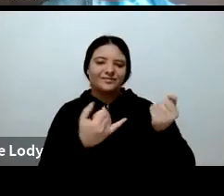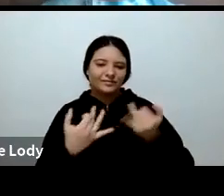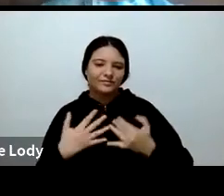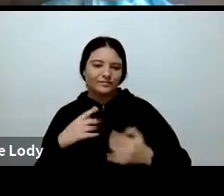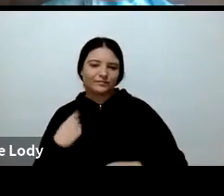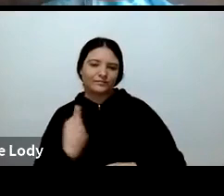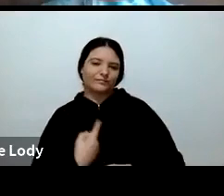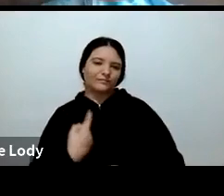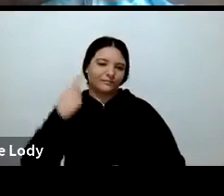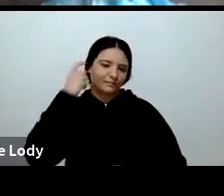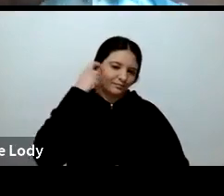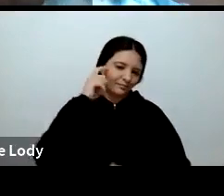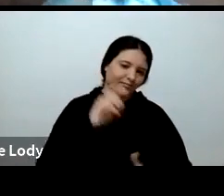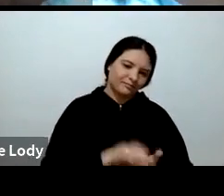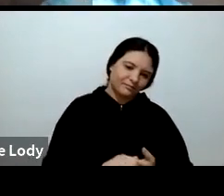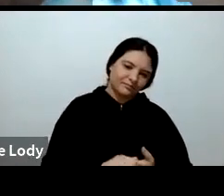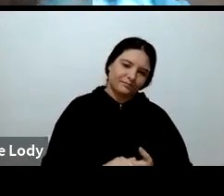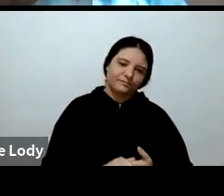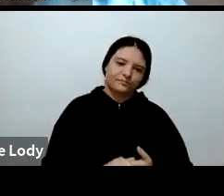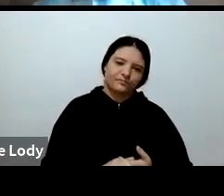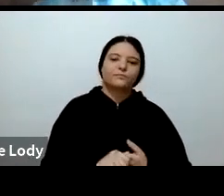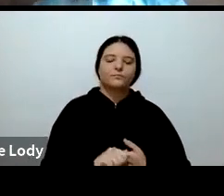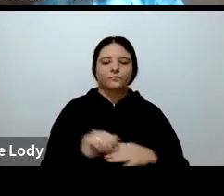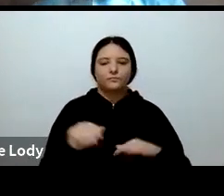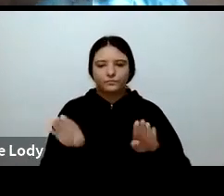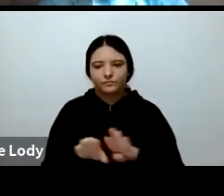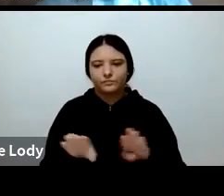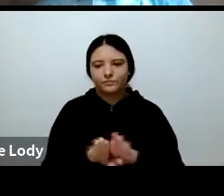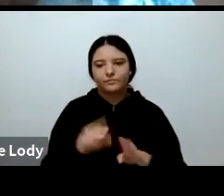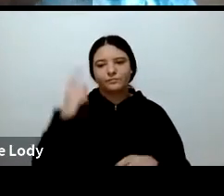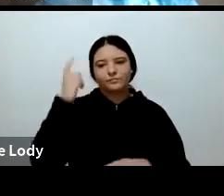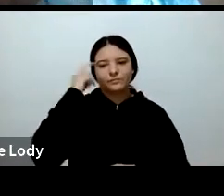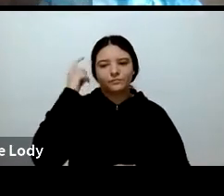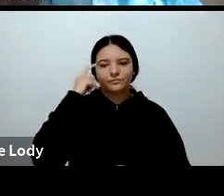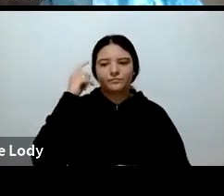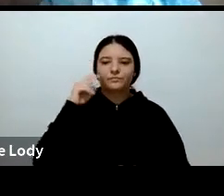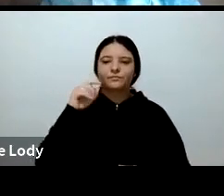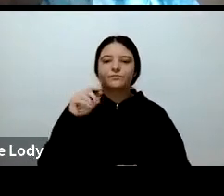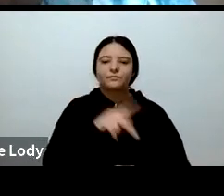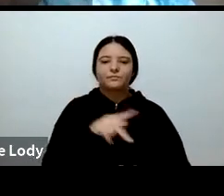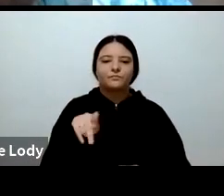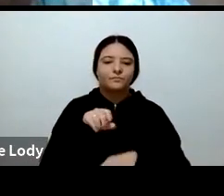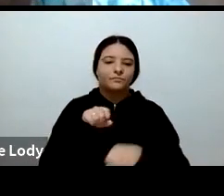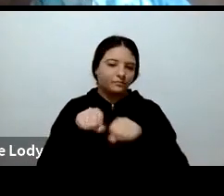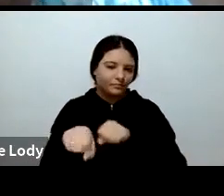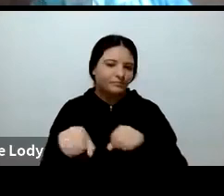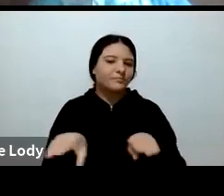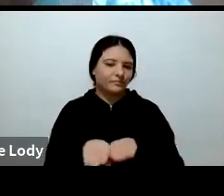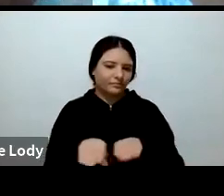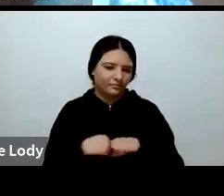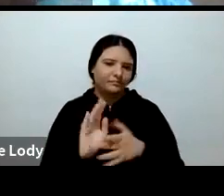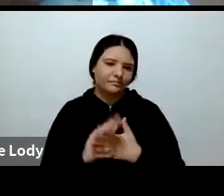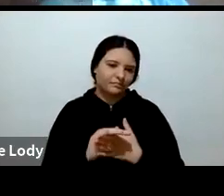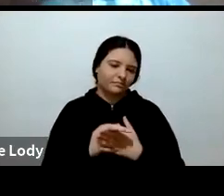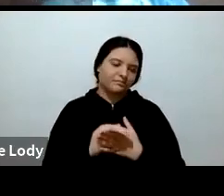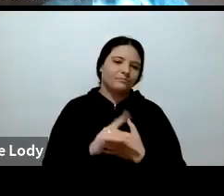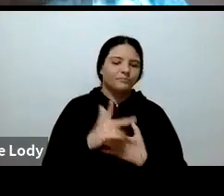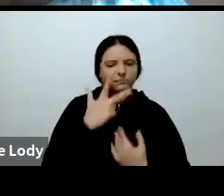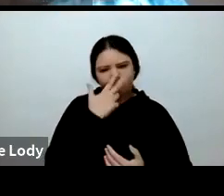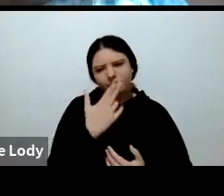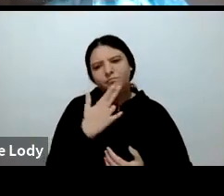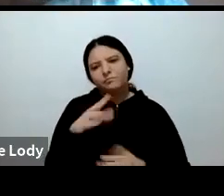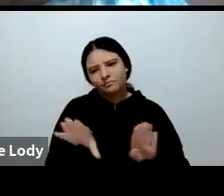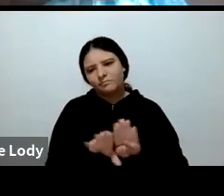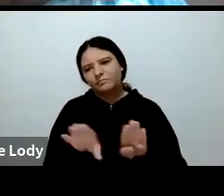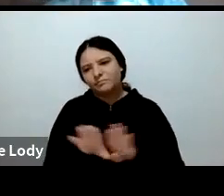pensar, né? E aí também para pensar na formação do professor, né? E talvez seja isso, né, Fernanda? Talvez assim a